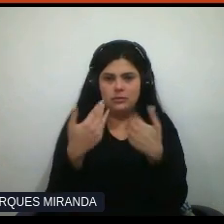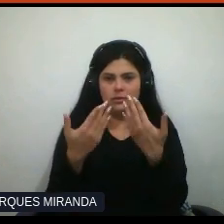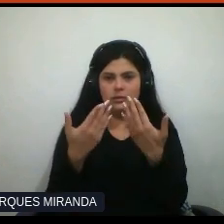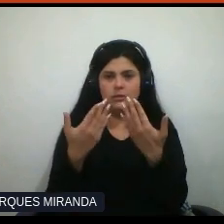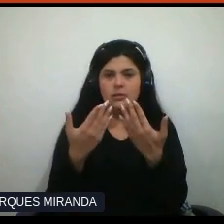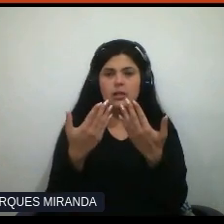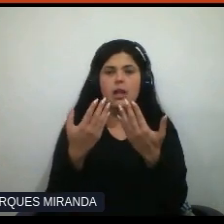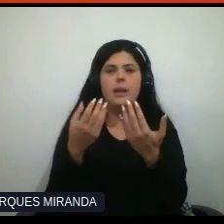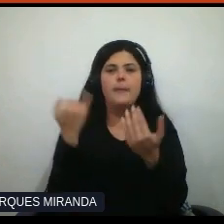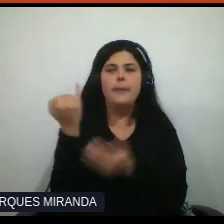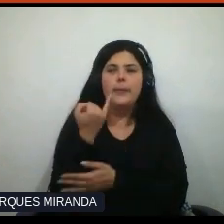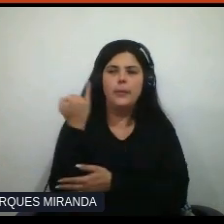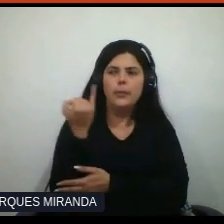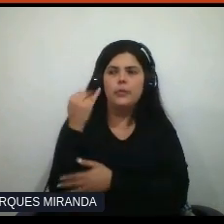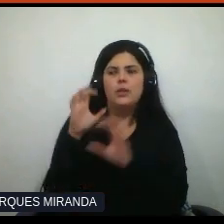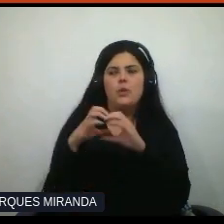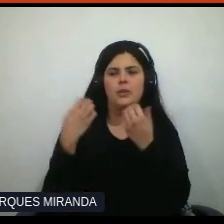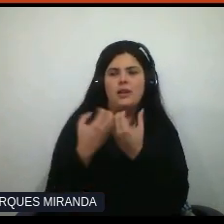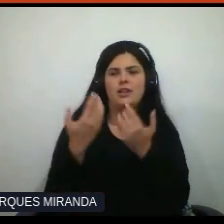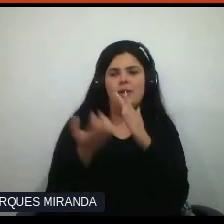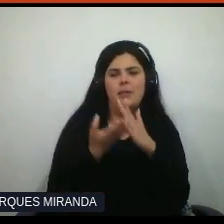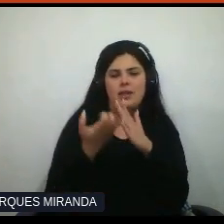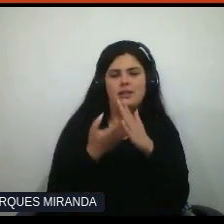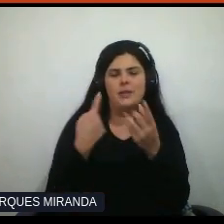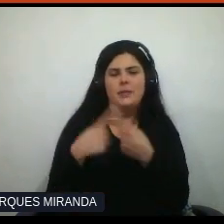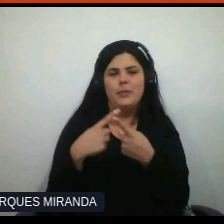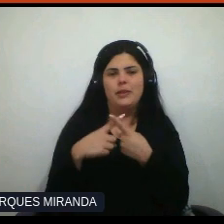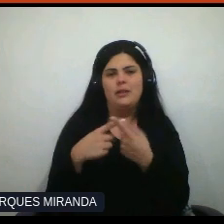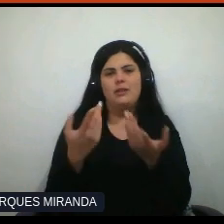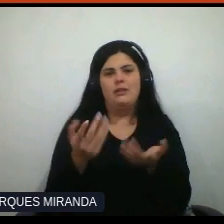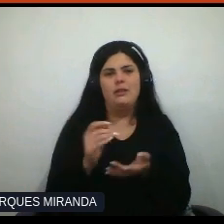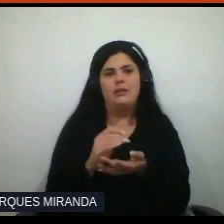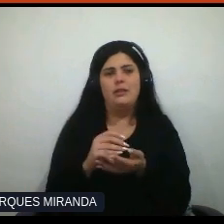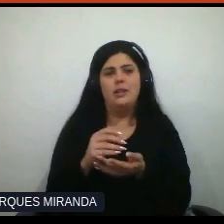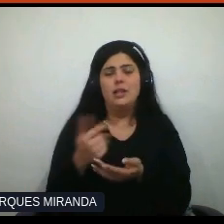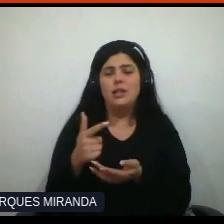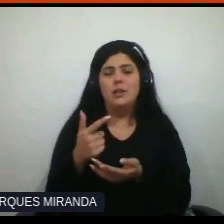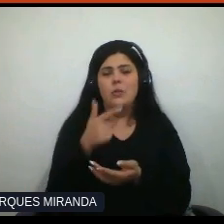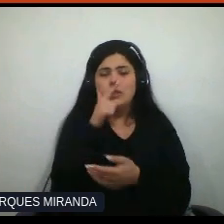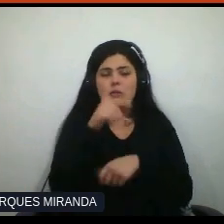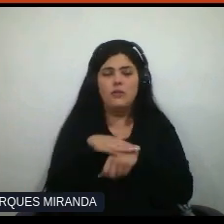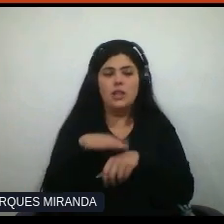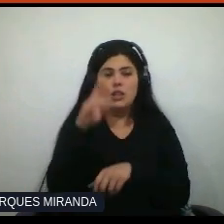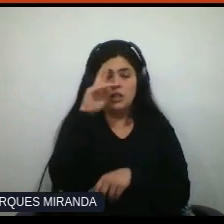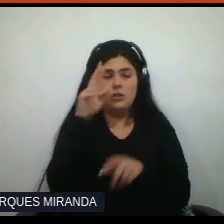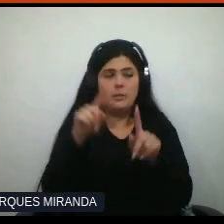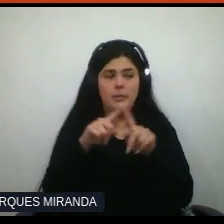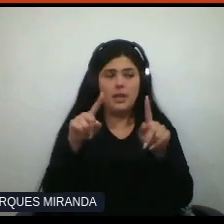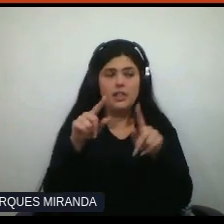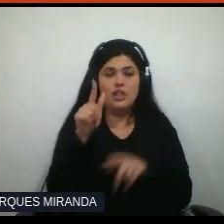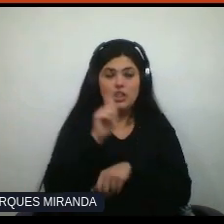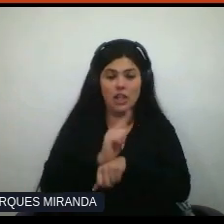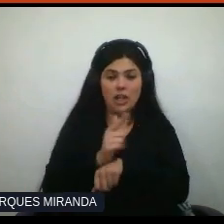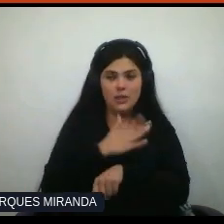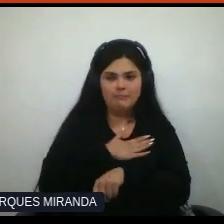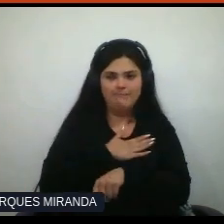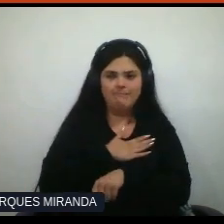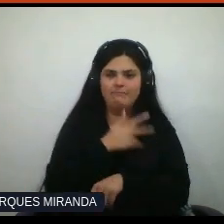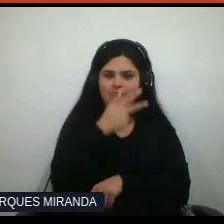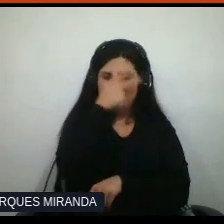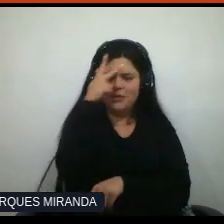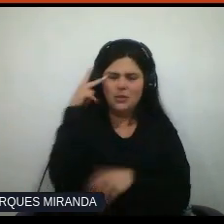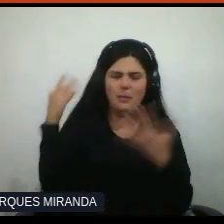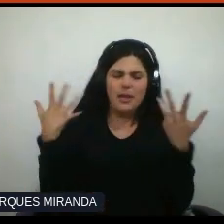muito importantes dentro da empresa. Porque às vezes você fala, poxa, às vezes eu não posso falar com o diretorzão, mas às vezes minha gerente é uma pessoa incrível